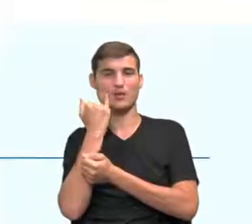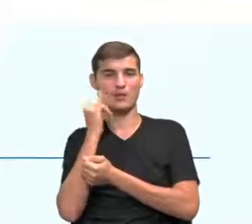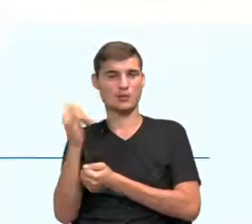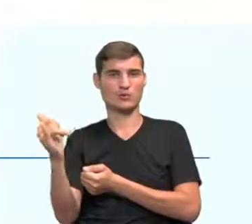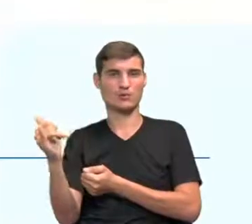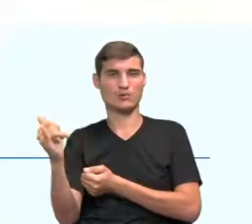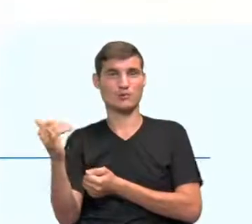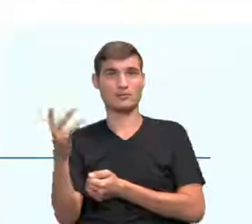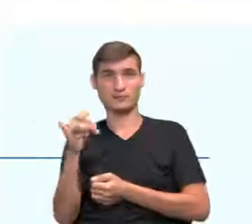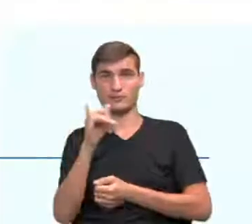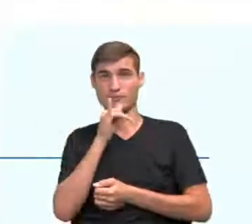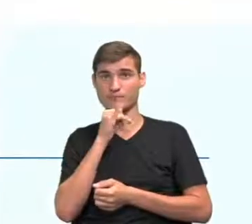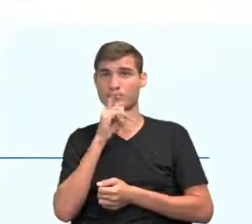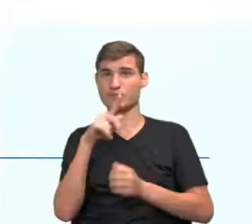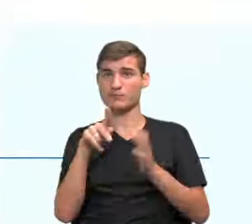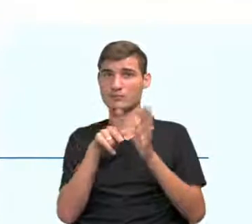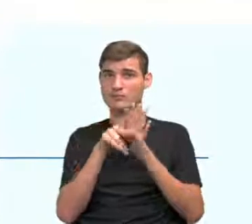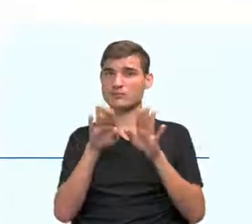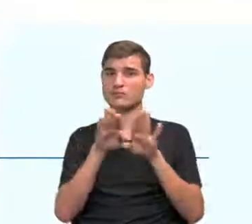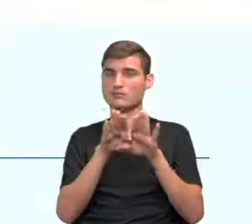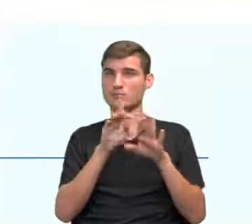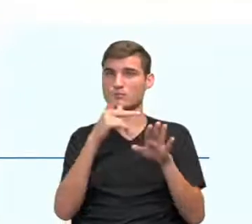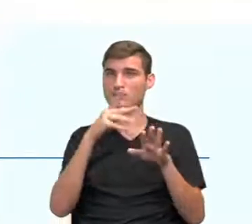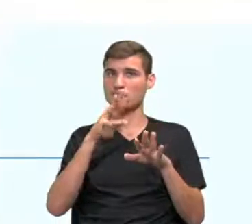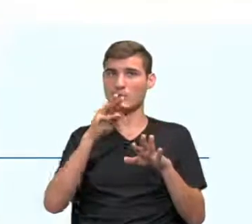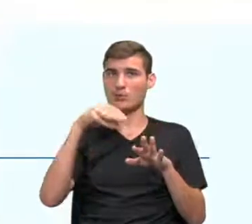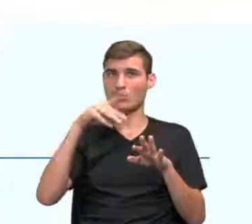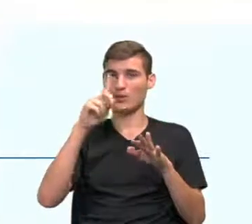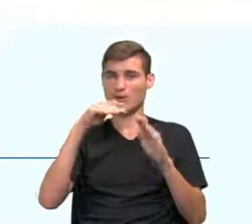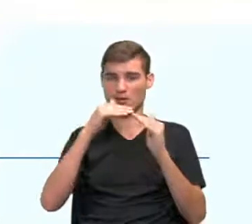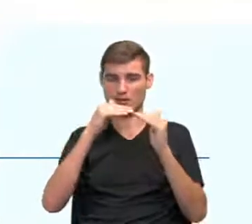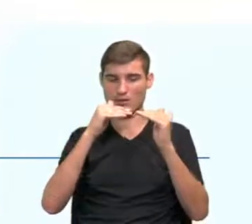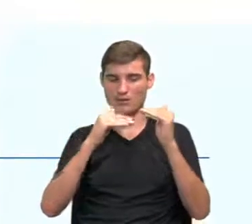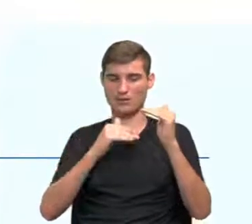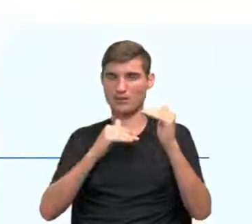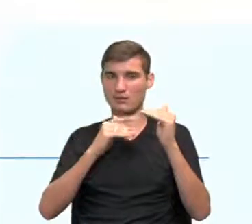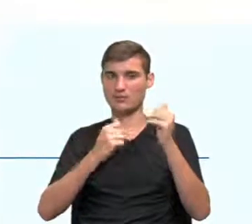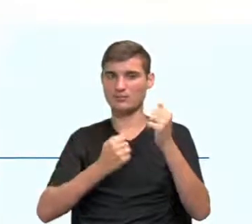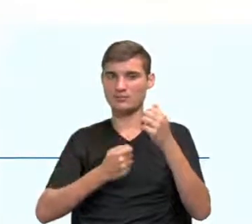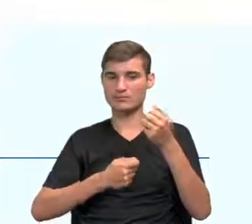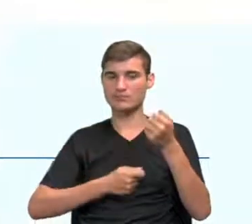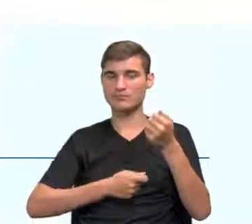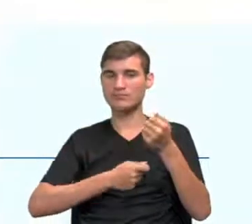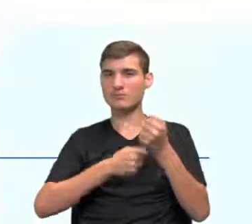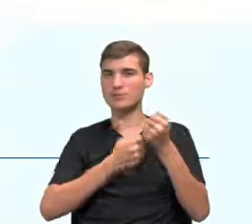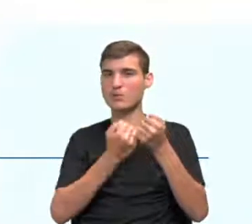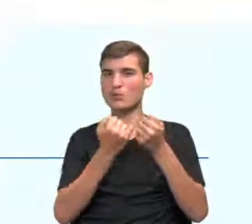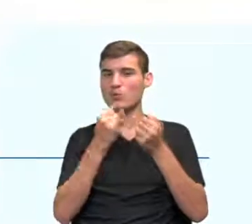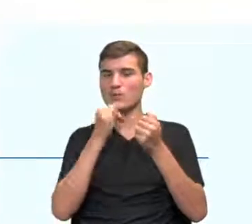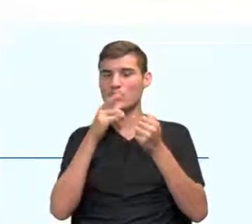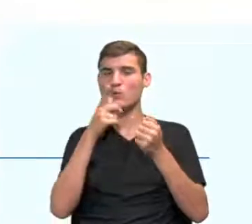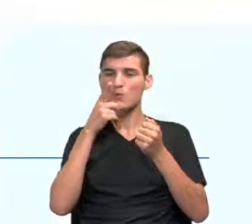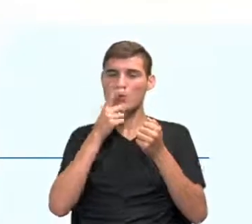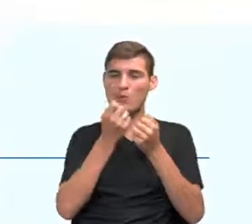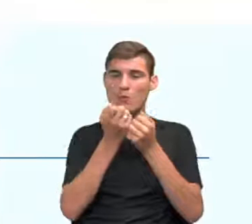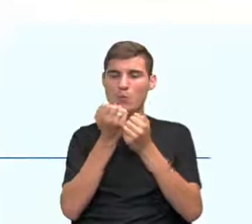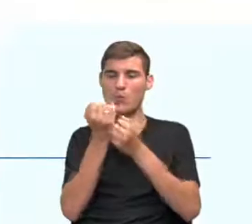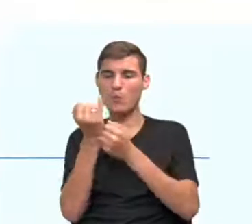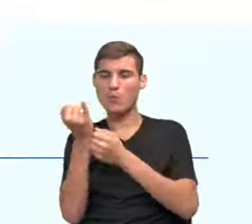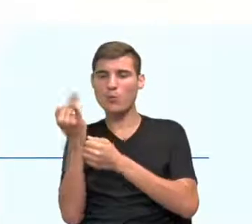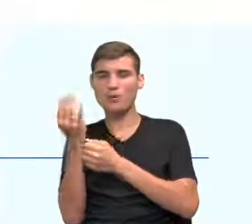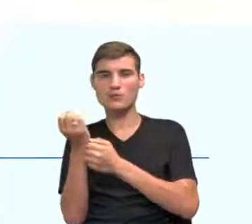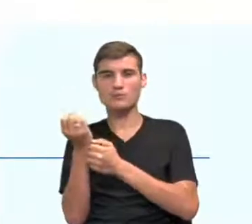consigo colocar um trem de pulsos, um PWM aqui no gate do MOSFET, e eu vou controlando quanto esse MOSFET